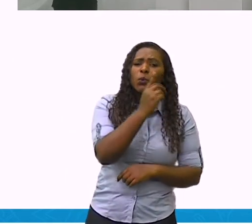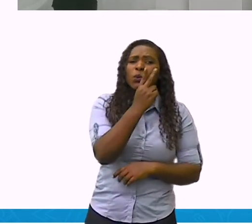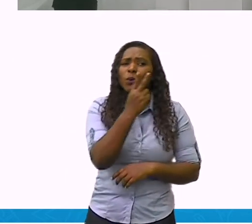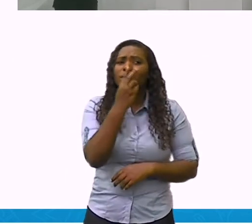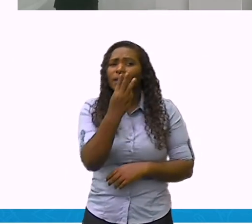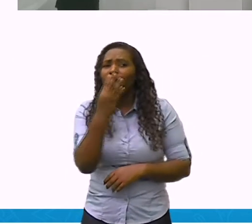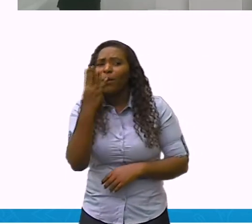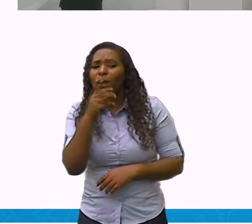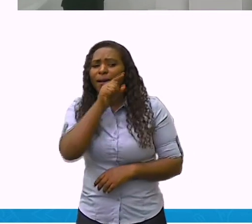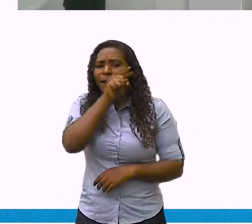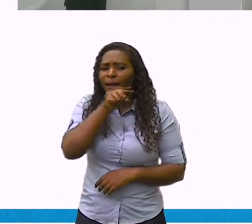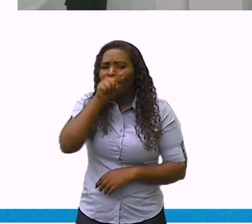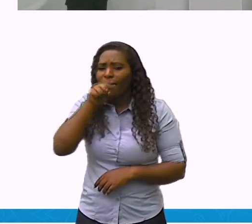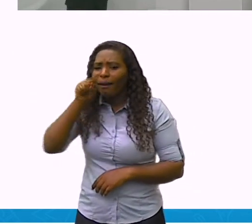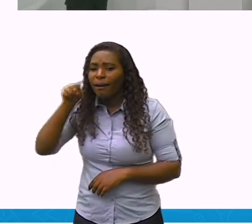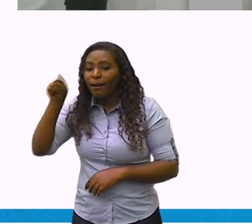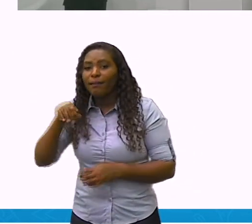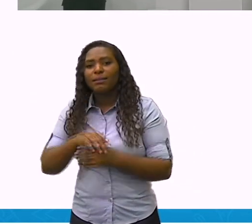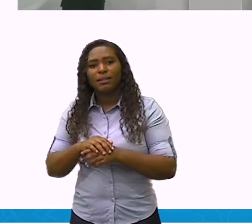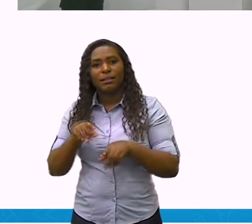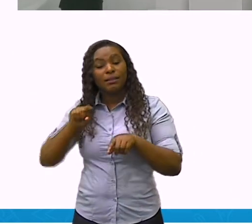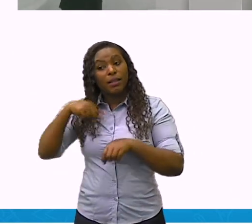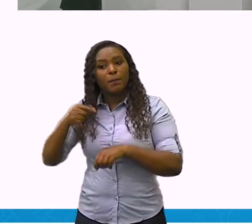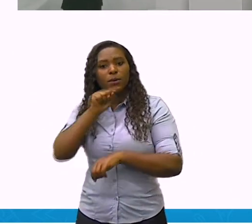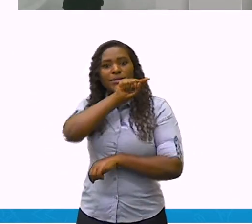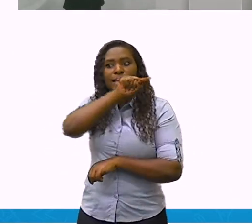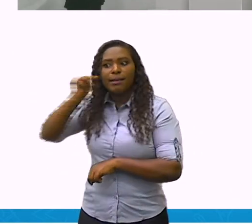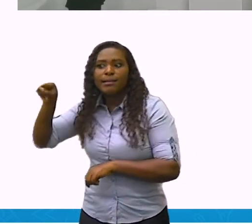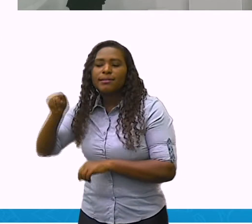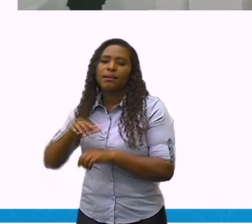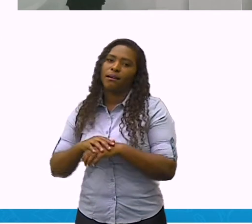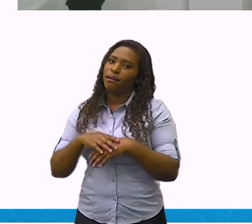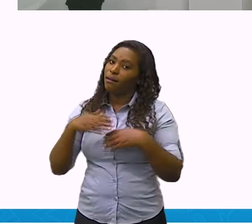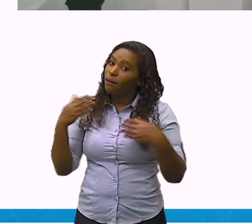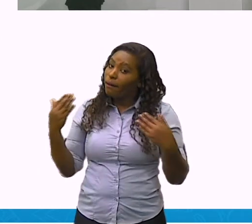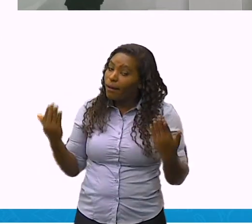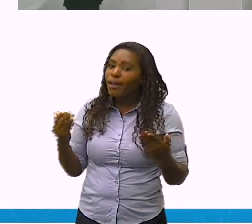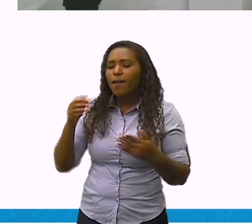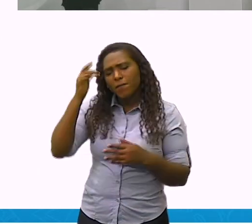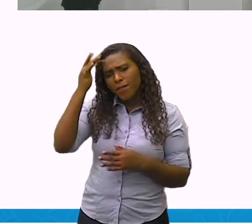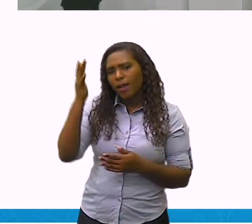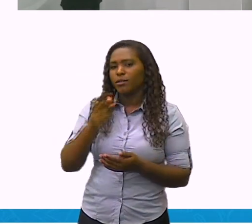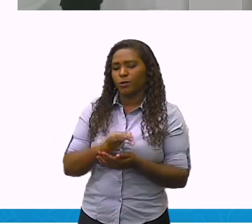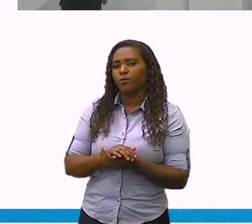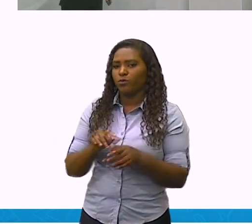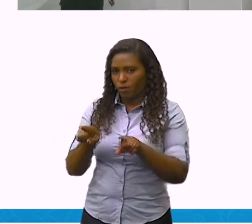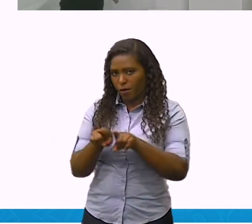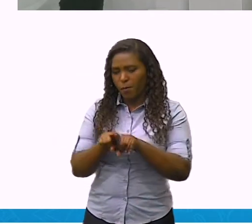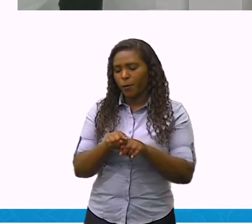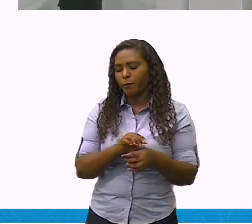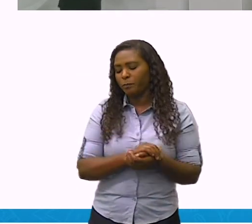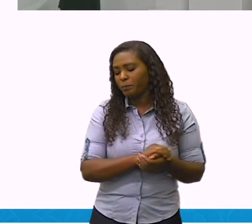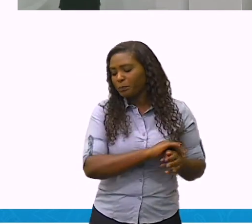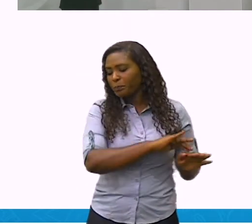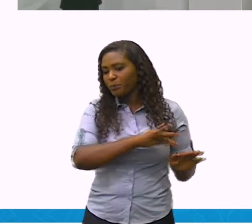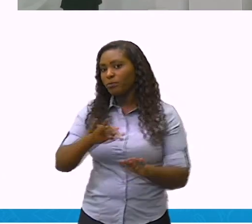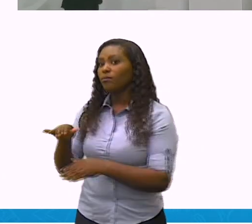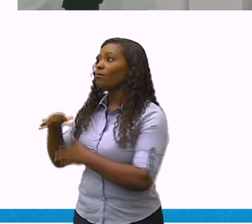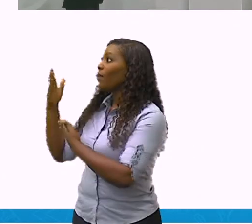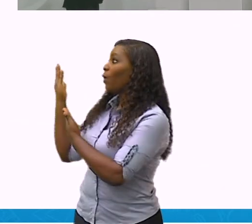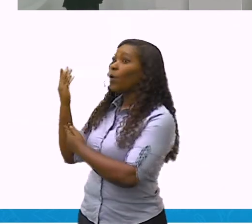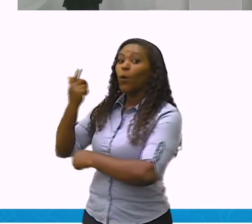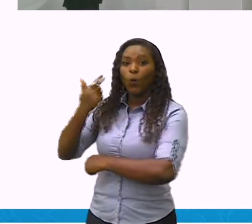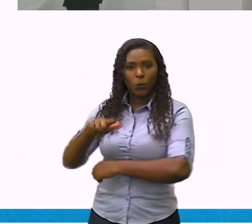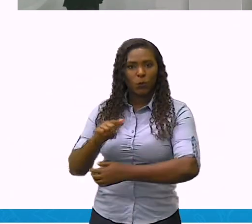vem riscando enquanto você conta. Fica muito fácil também de fazermos. Vamos mais uma? Então agora